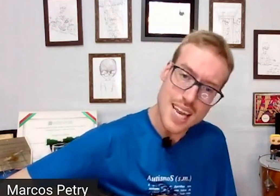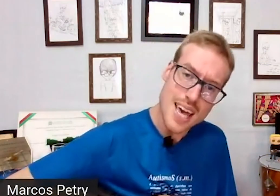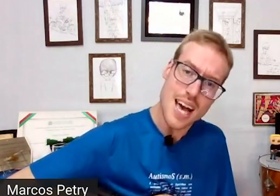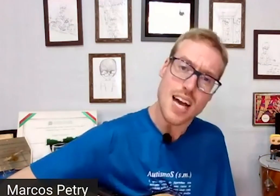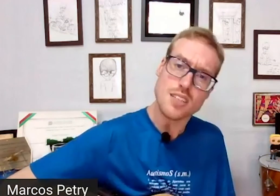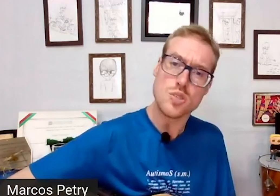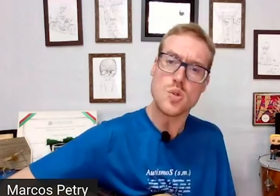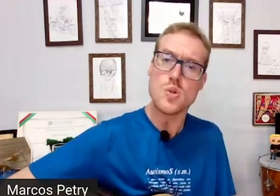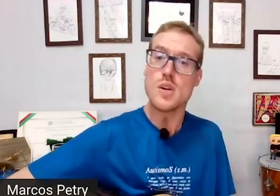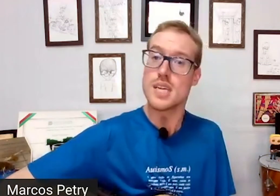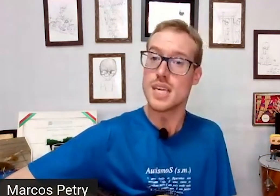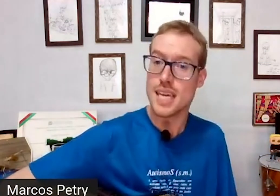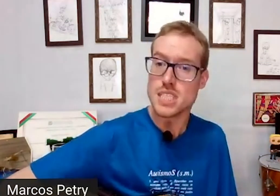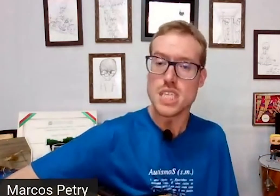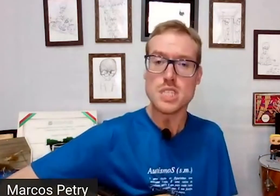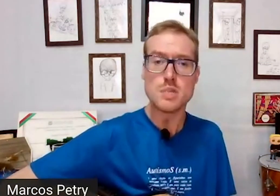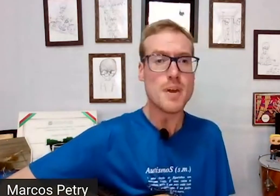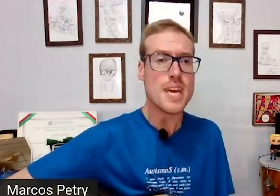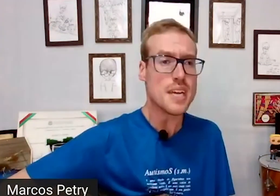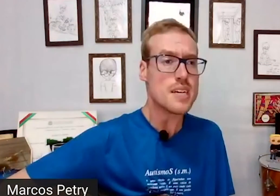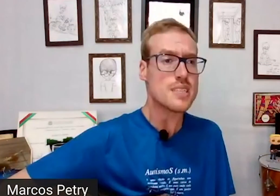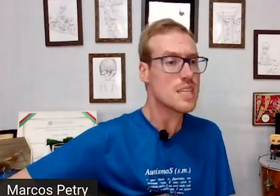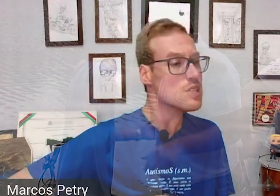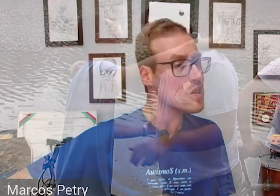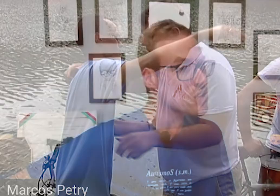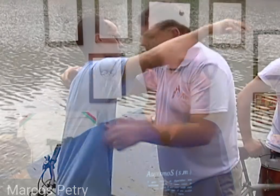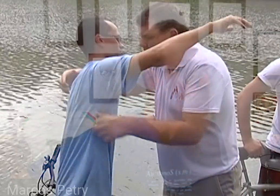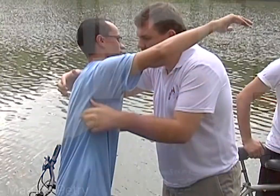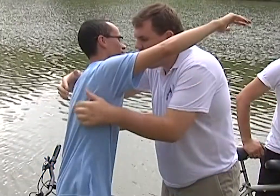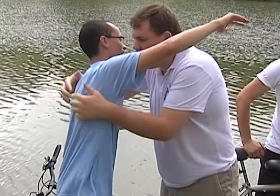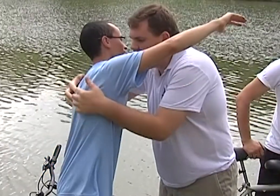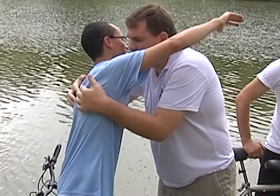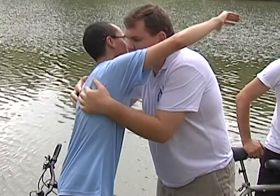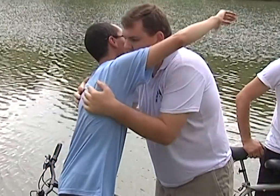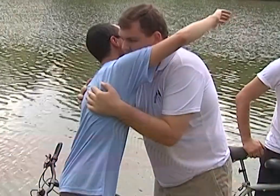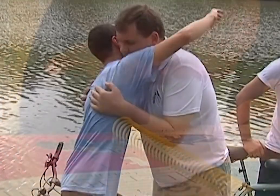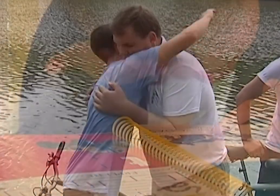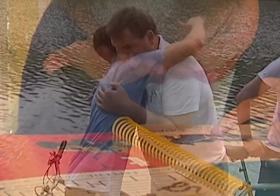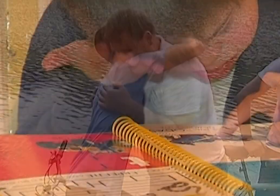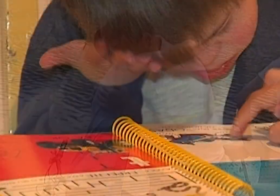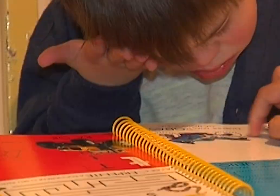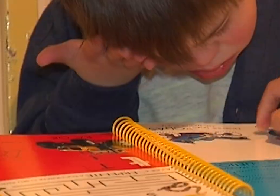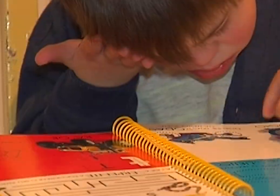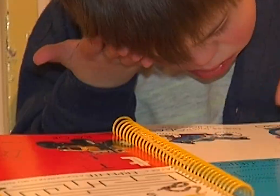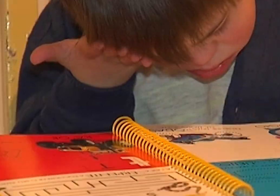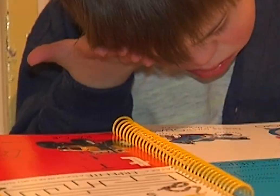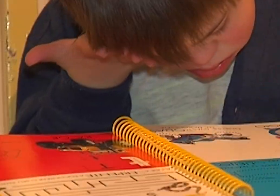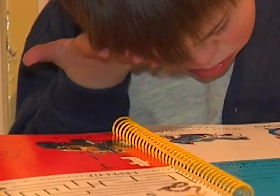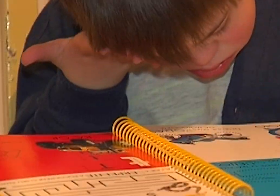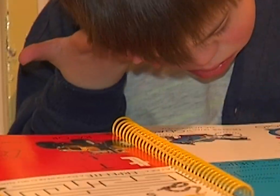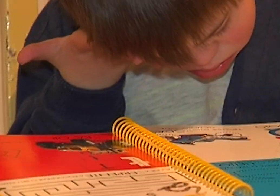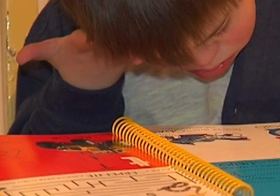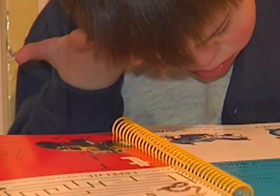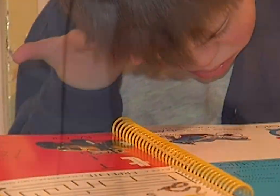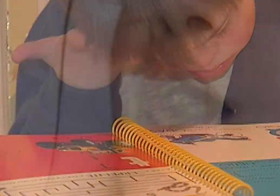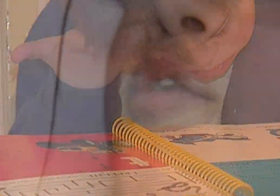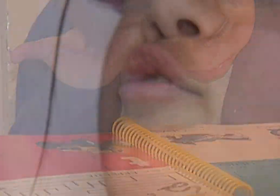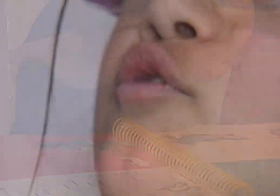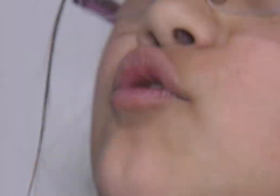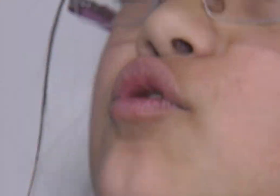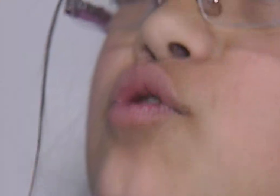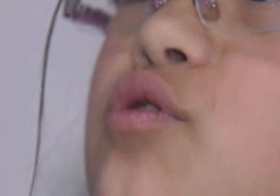bandeira é azul, linha de esperanças otimistas, e o prazer é o sol,